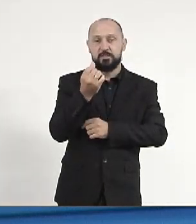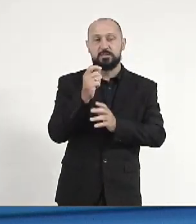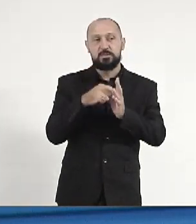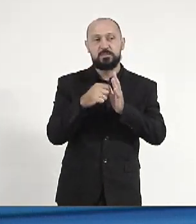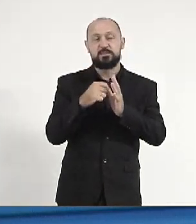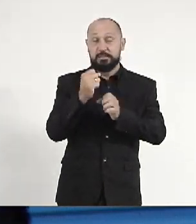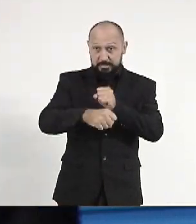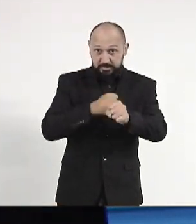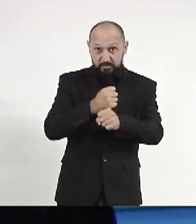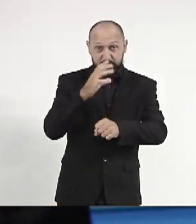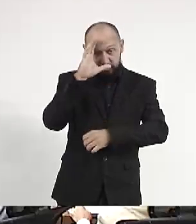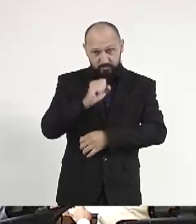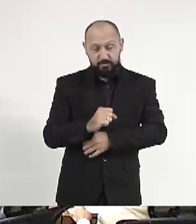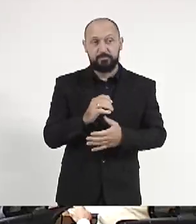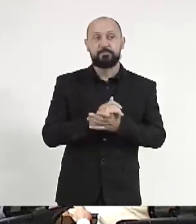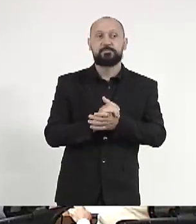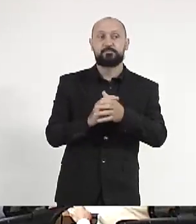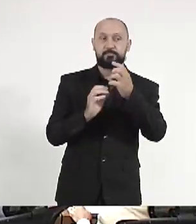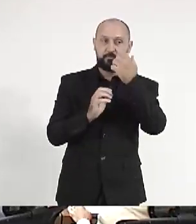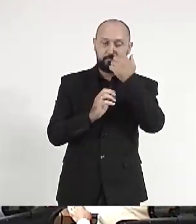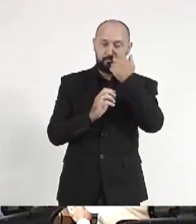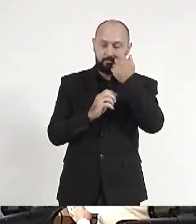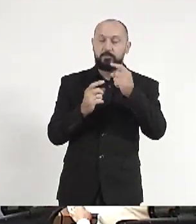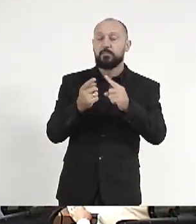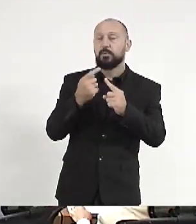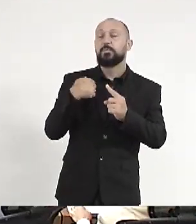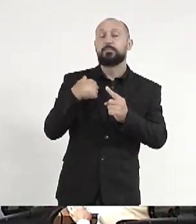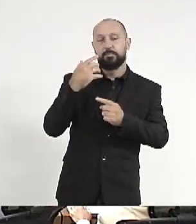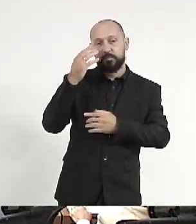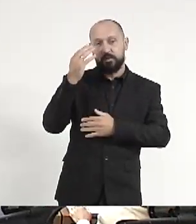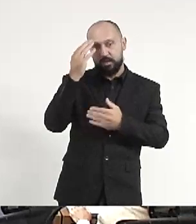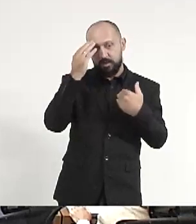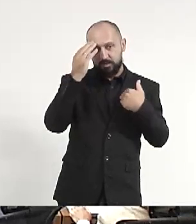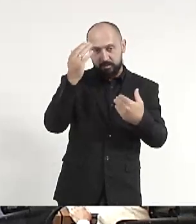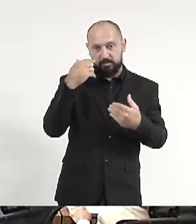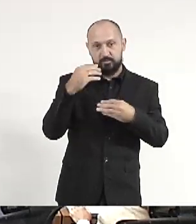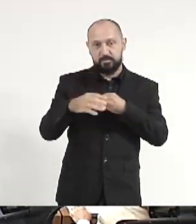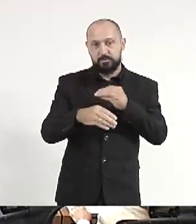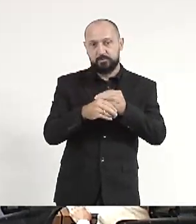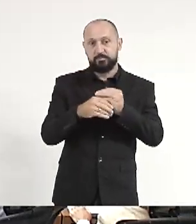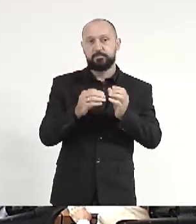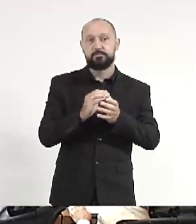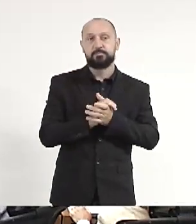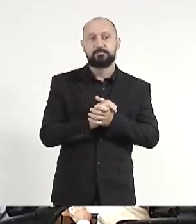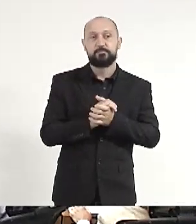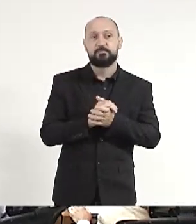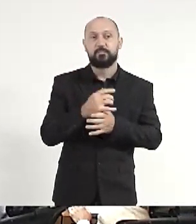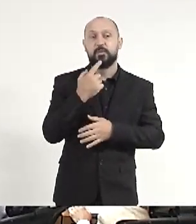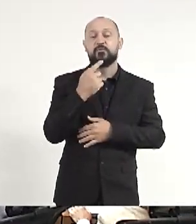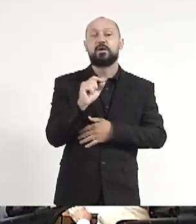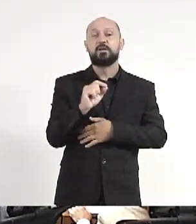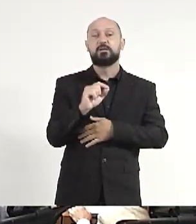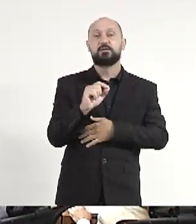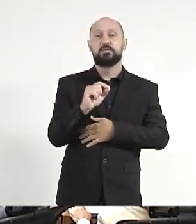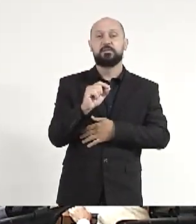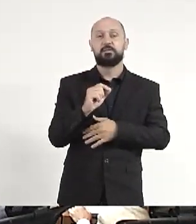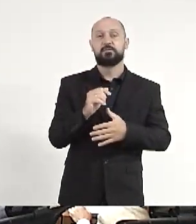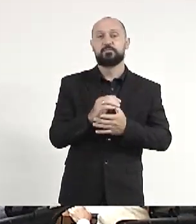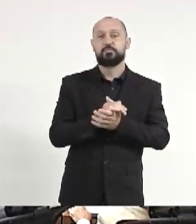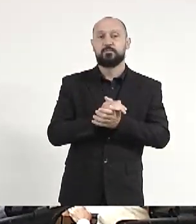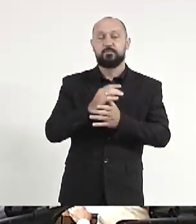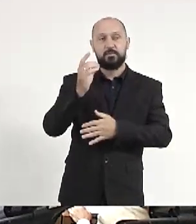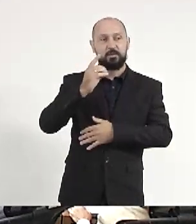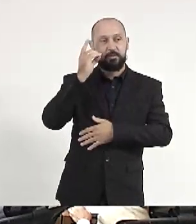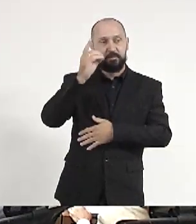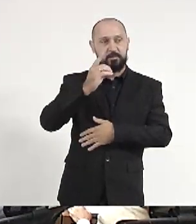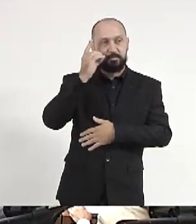resolver o problema. Obrigado. Bom, primeiro, agradecer novamente o seu à parte e dizer ao senhor